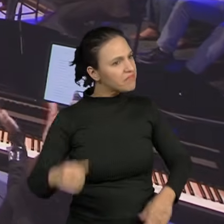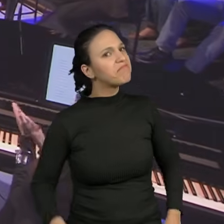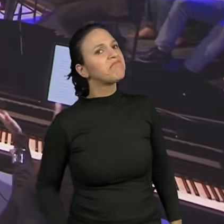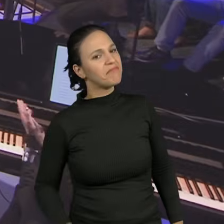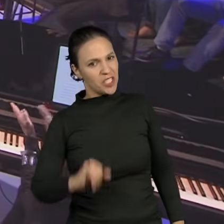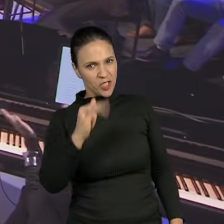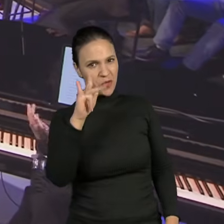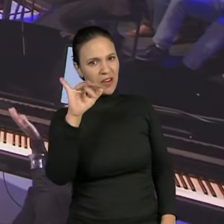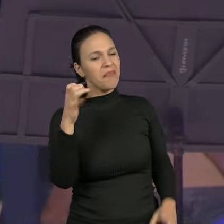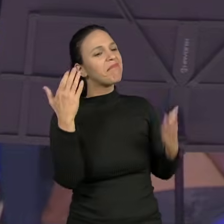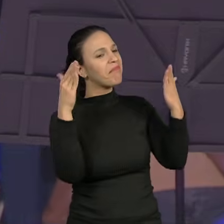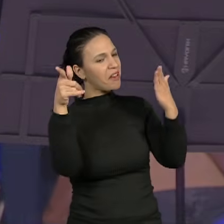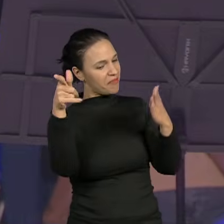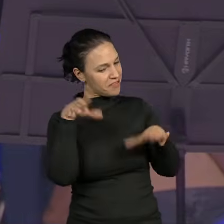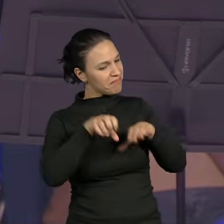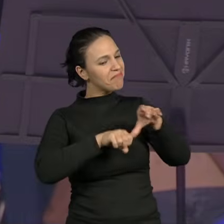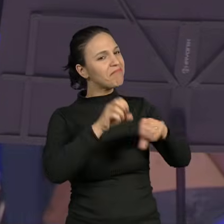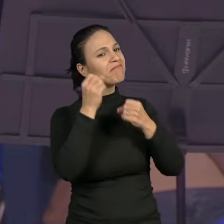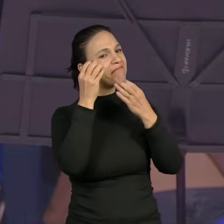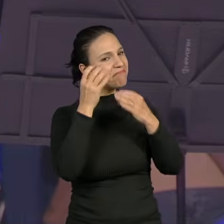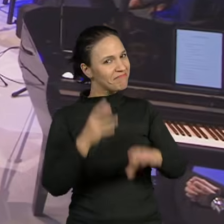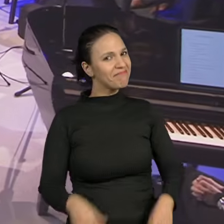Julie.